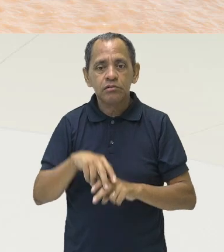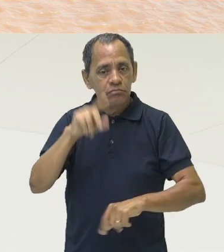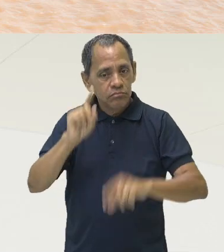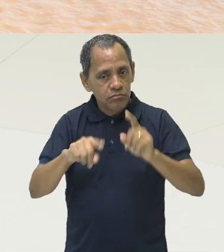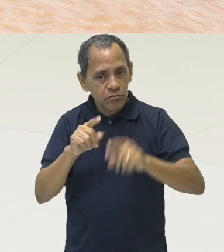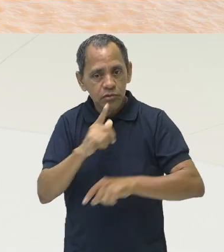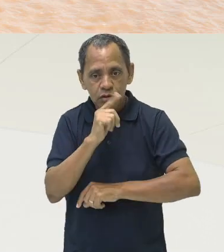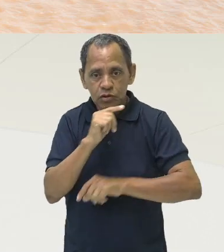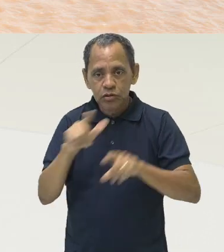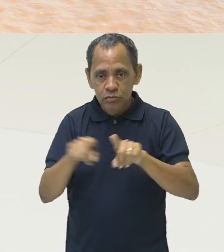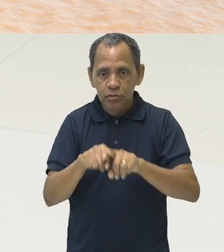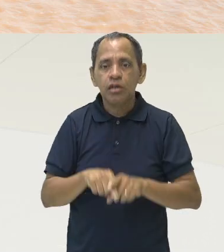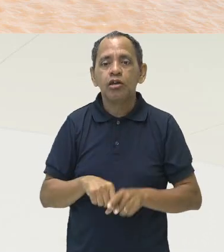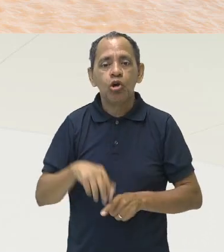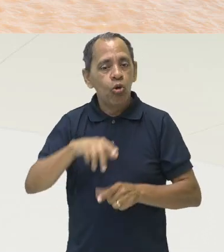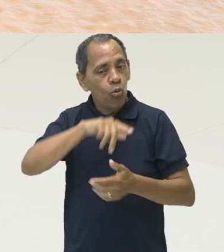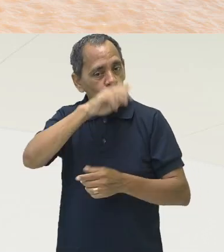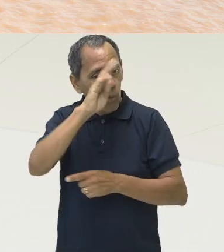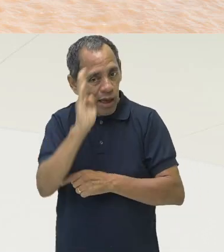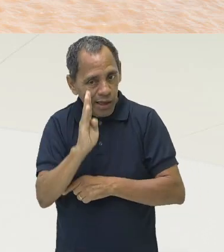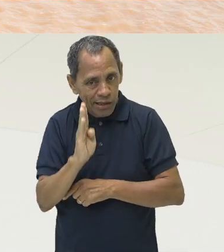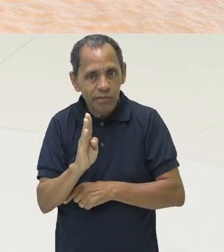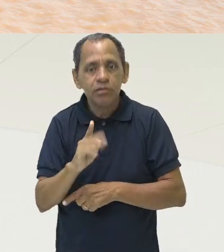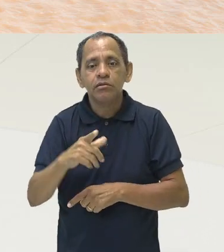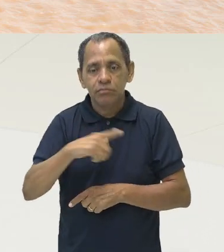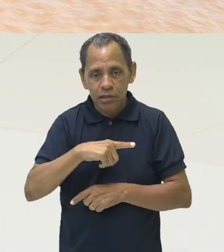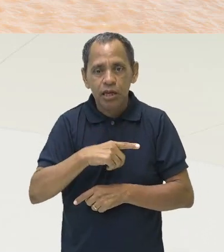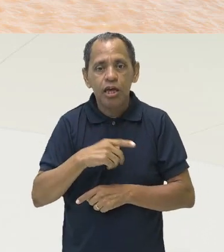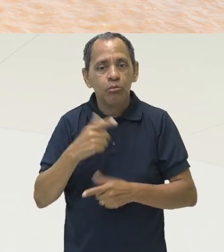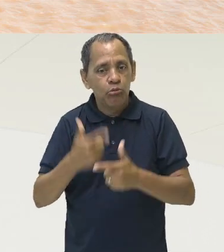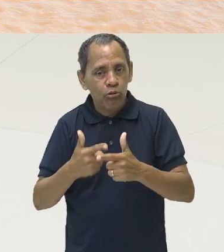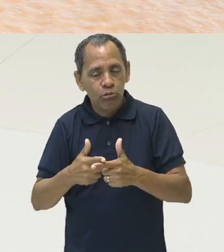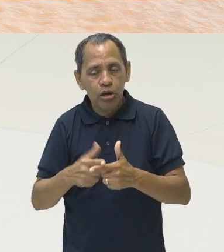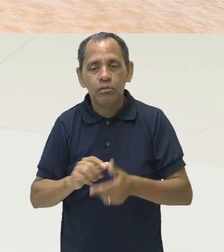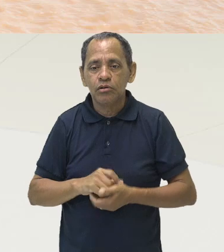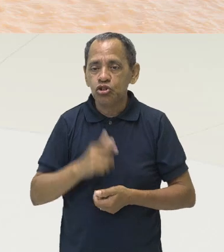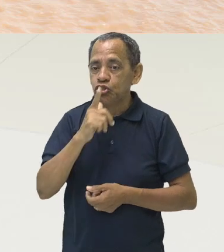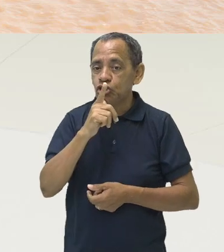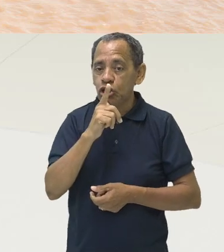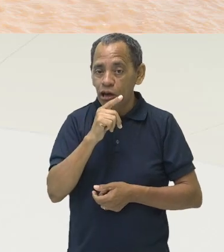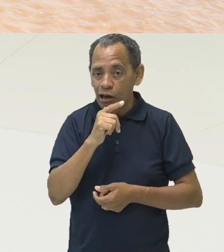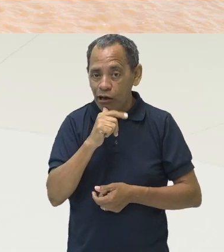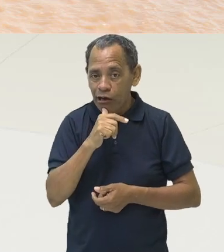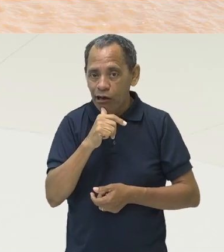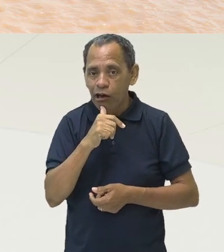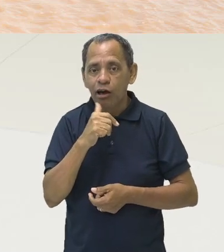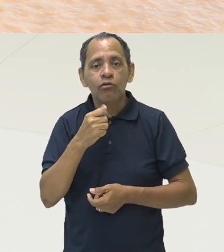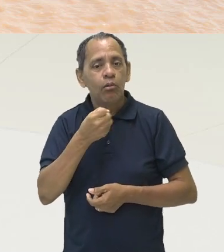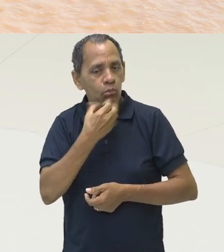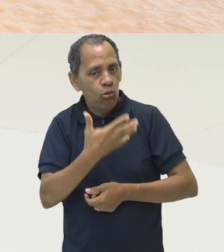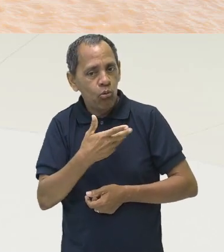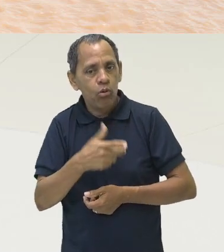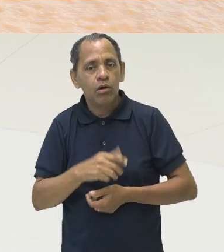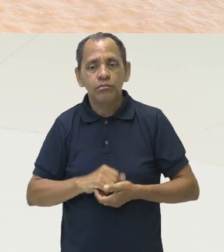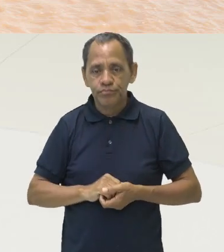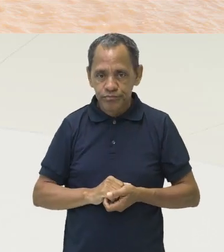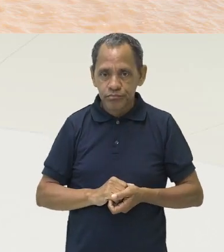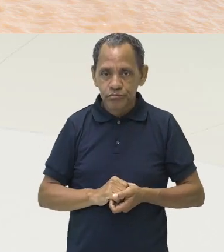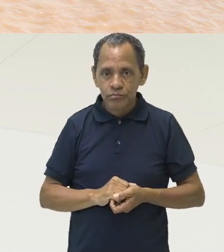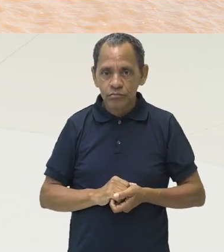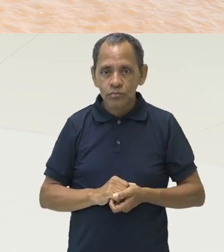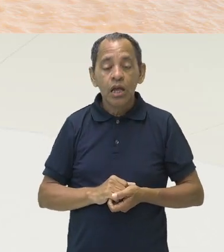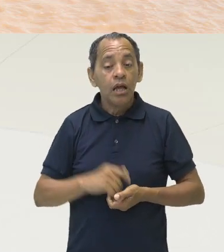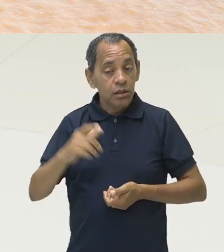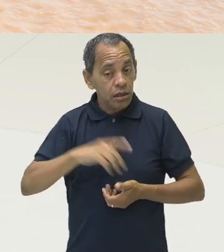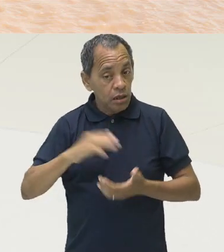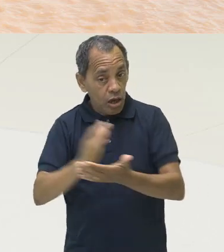país sofre com a escassez, né? Sofre com a escassez de água potável em algumas regiões. Então, tem regiões do nosso país que não têm